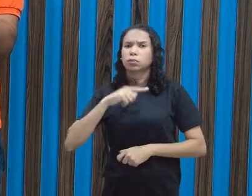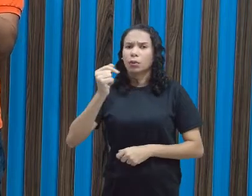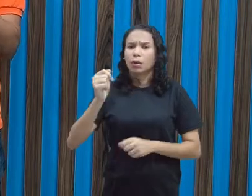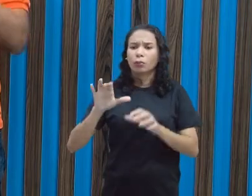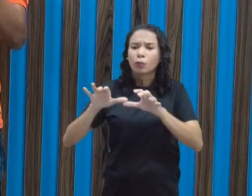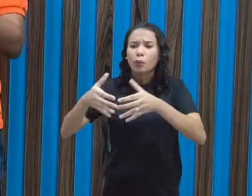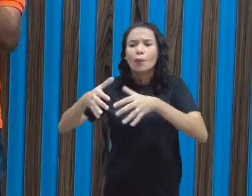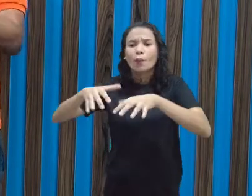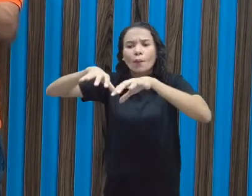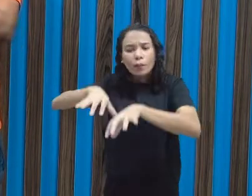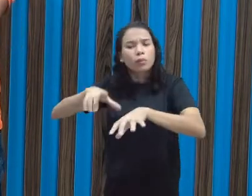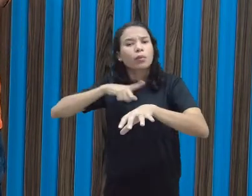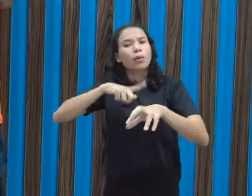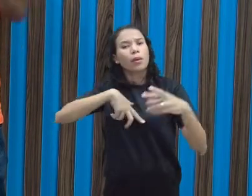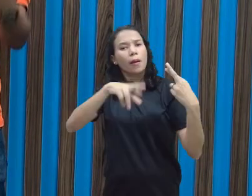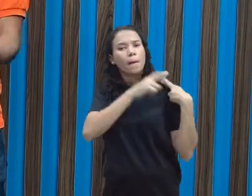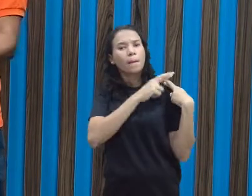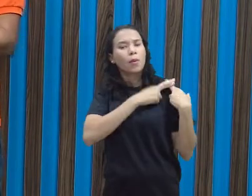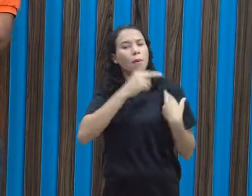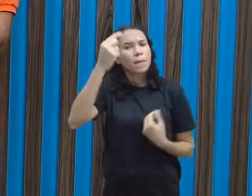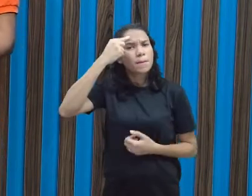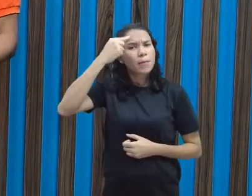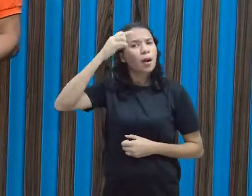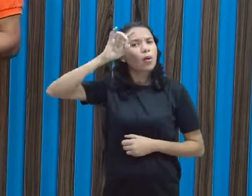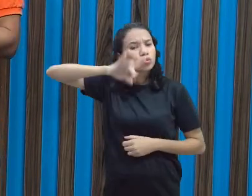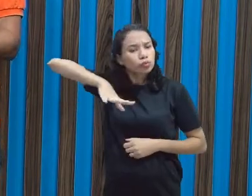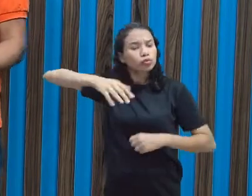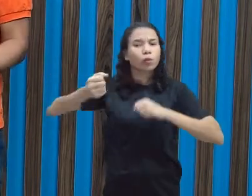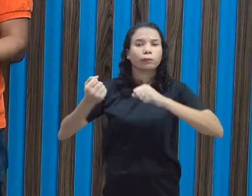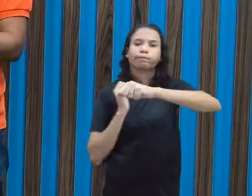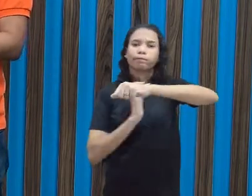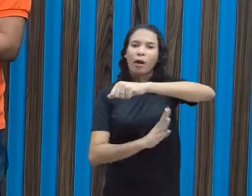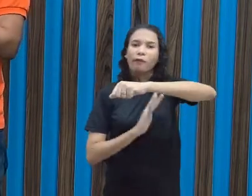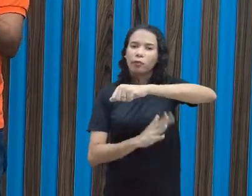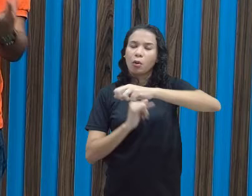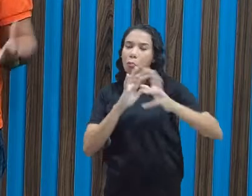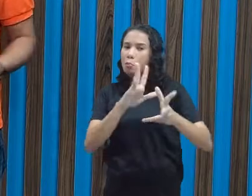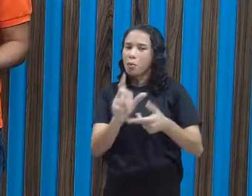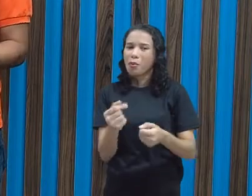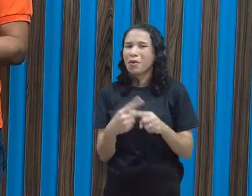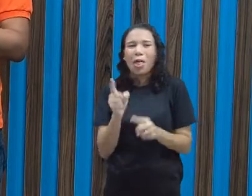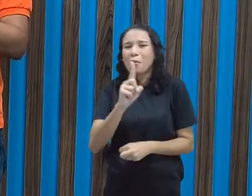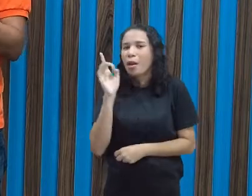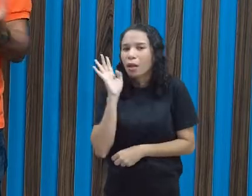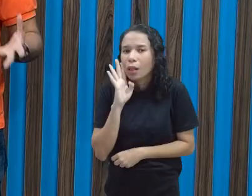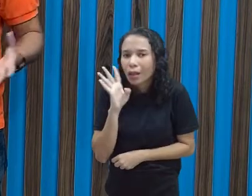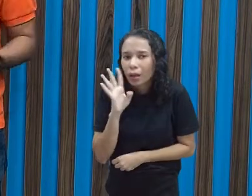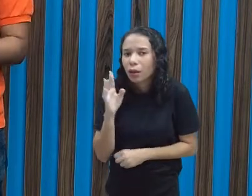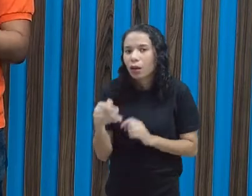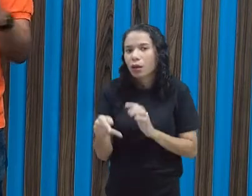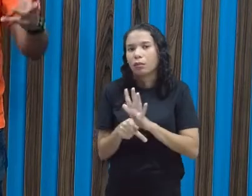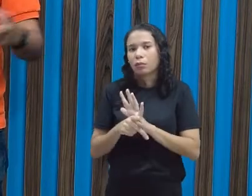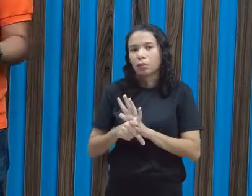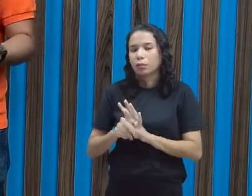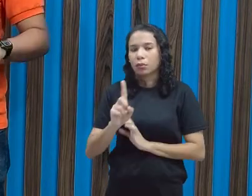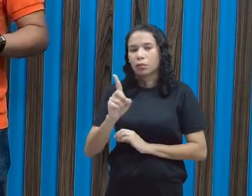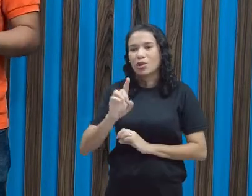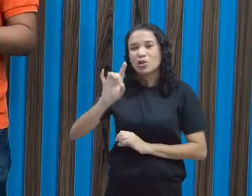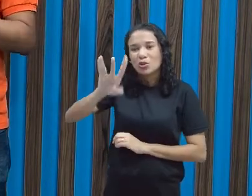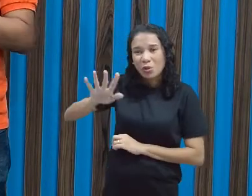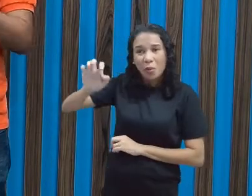que pensa só a questão dos refugiados no mundo, porque isso não é, infelizmente, um privilégio, né, da Europa, né? Isso